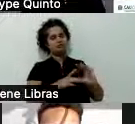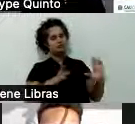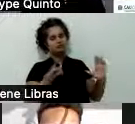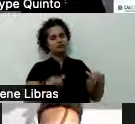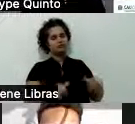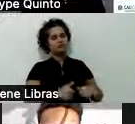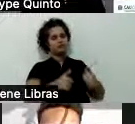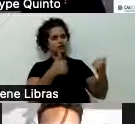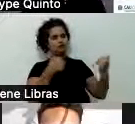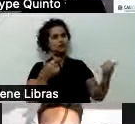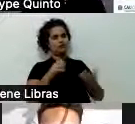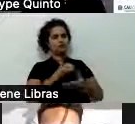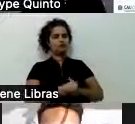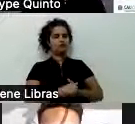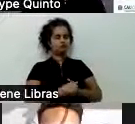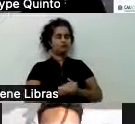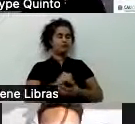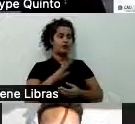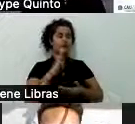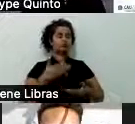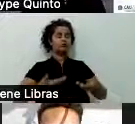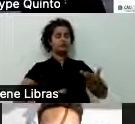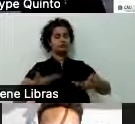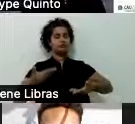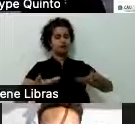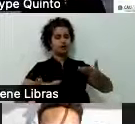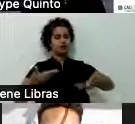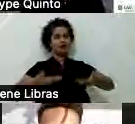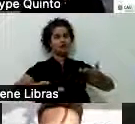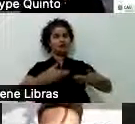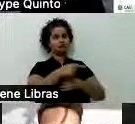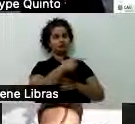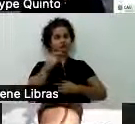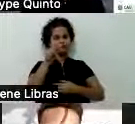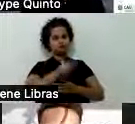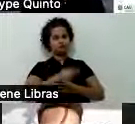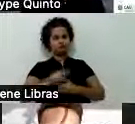melhor, mais equilibrada entre todos os seus usuários.